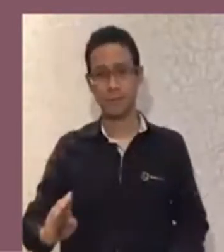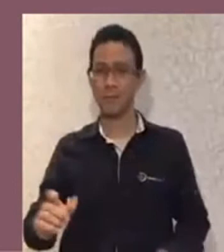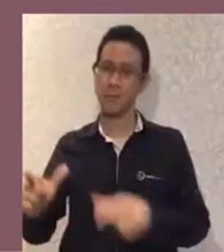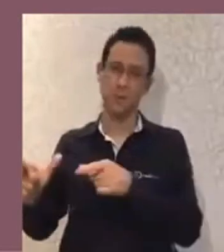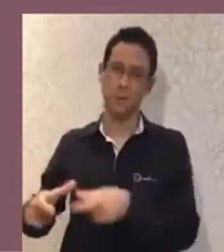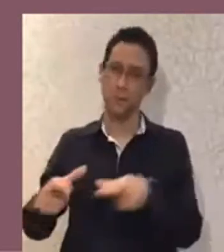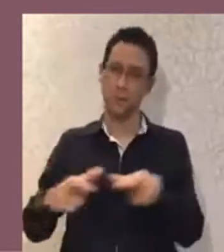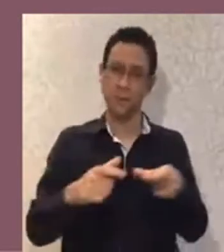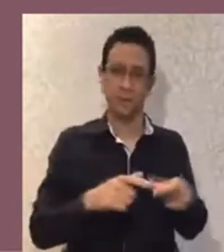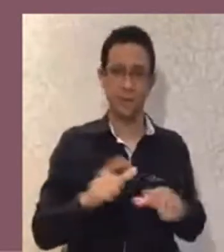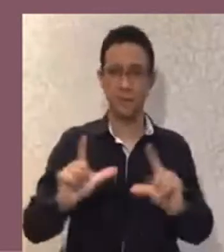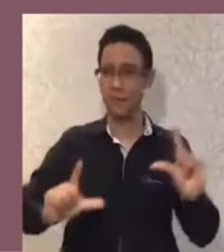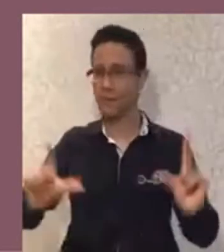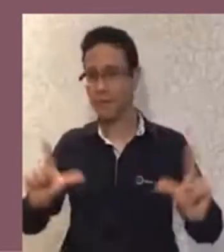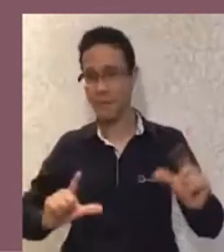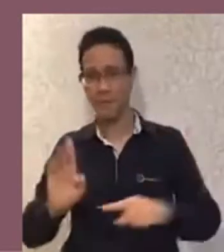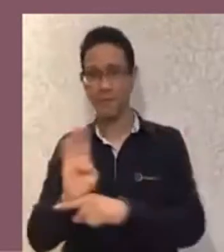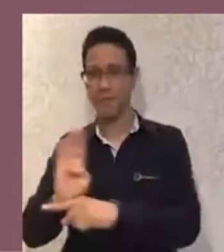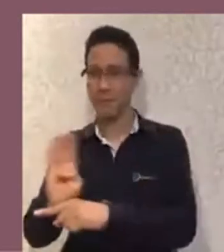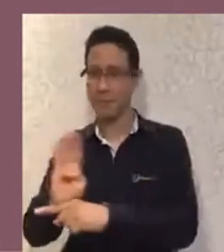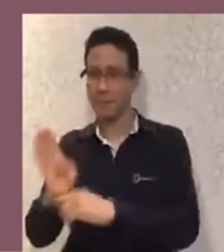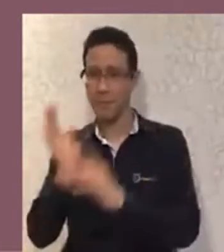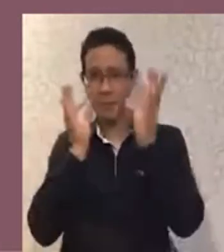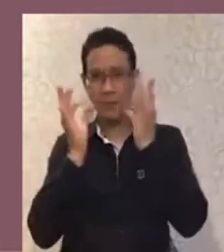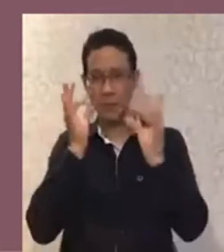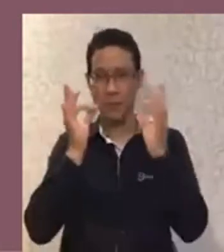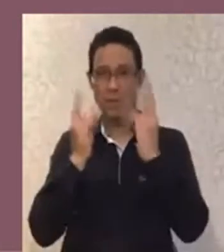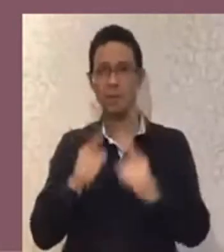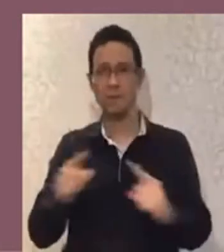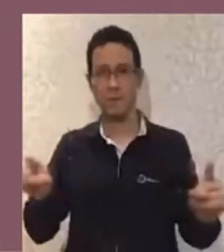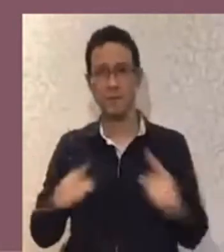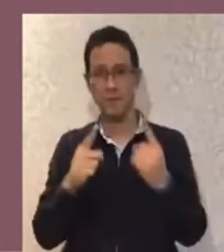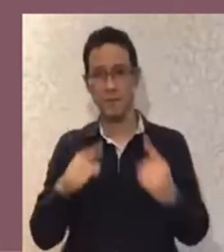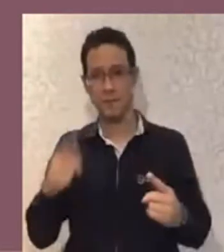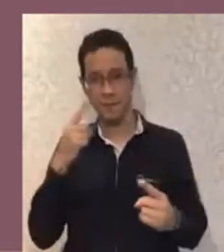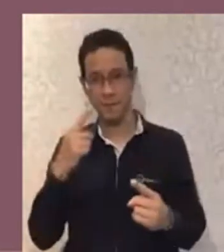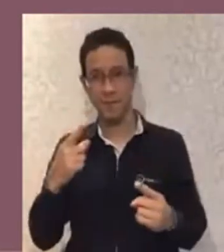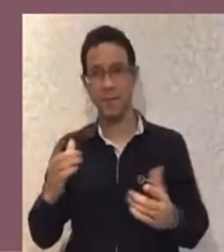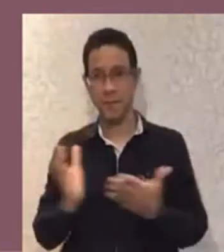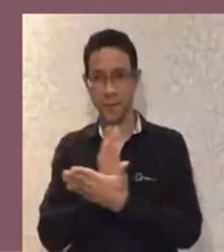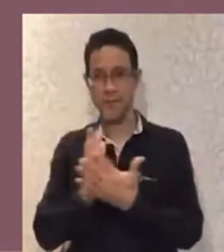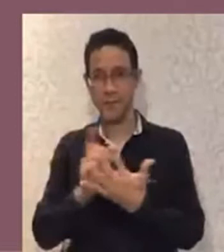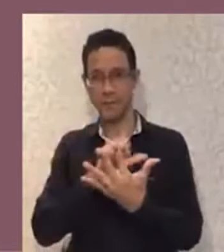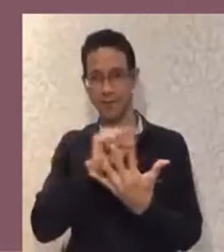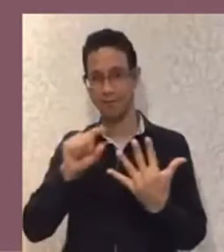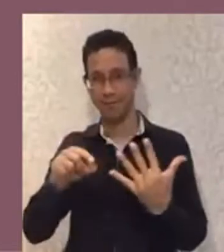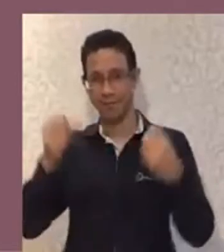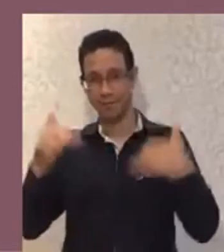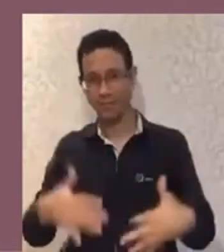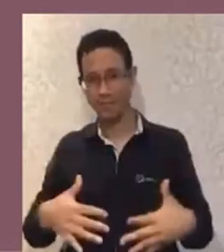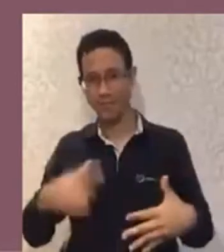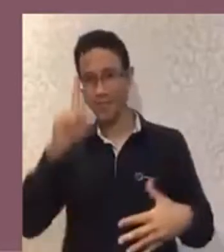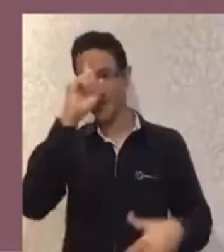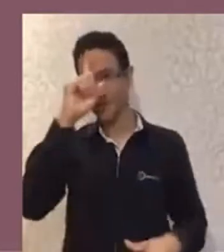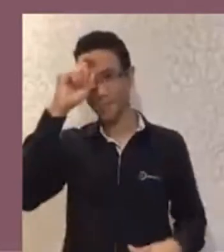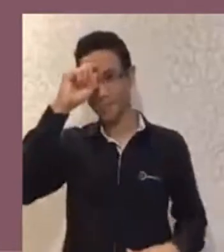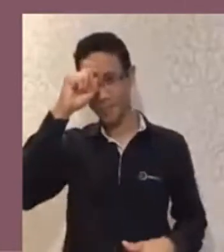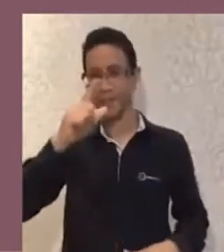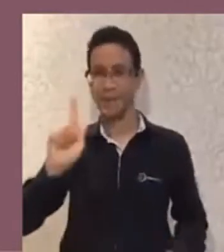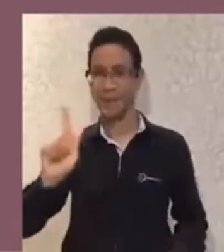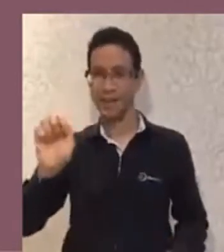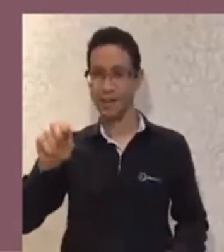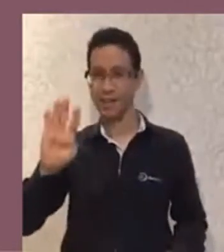teatro, música, e destaquei alguns aqui para compartilhar com vocês. Como O Hospital da Gente, de